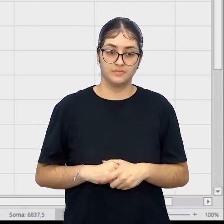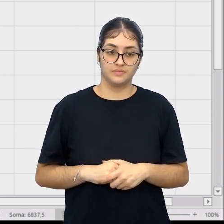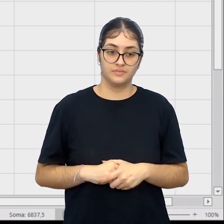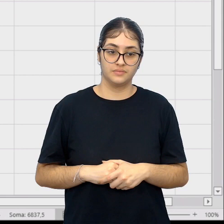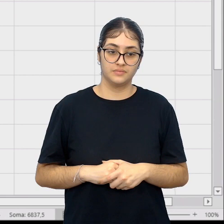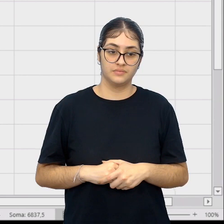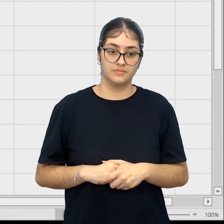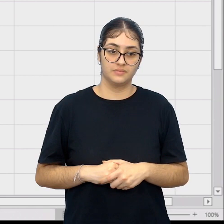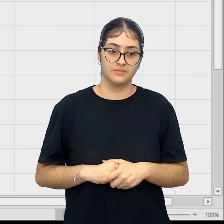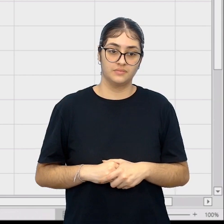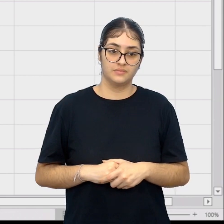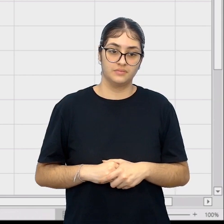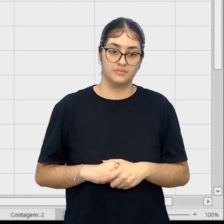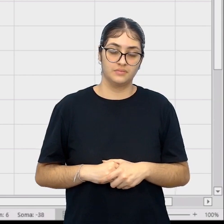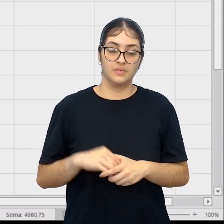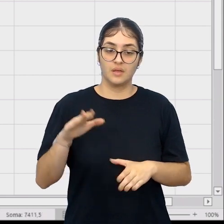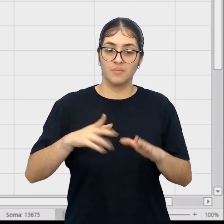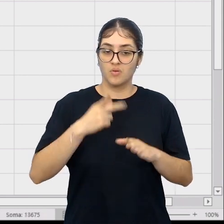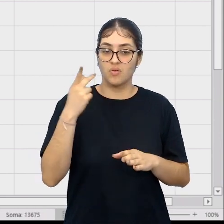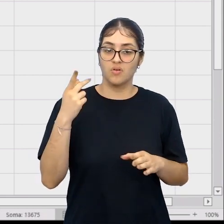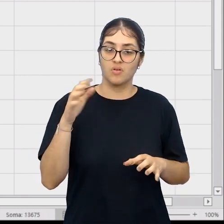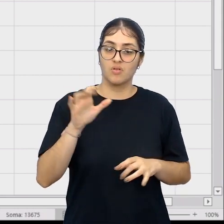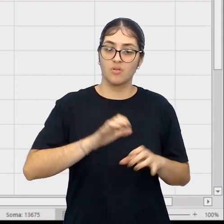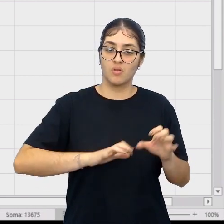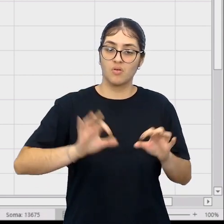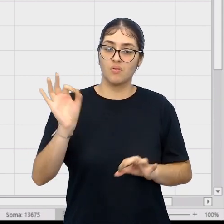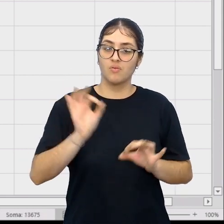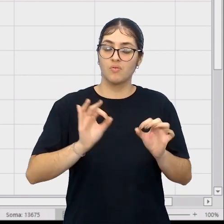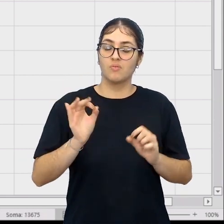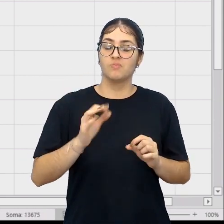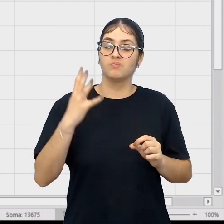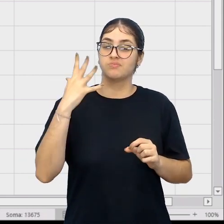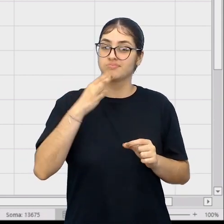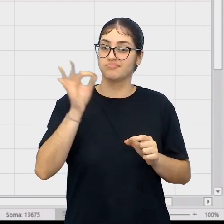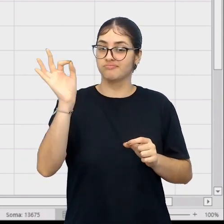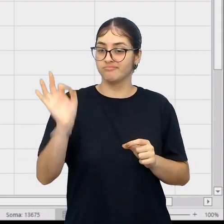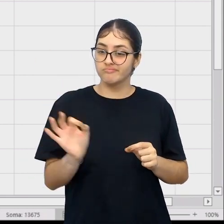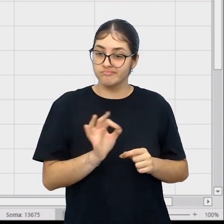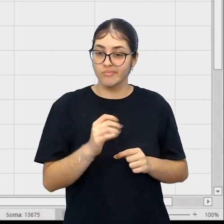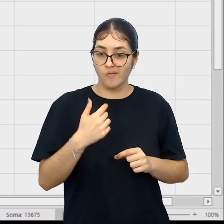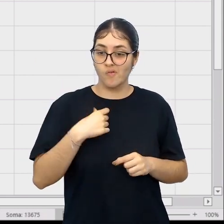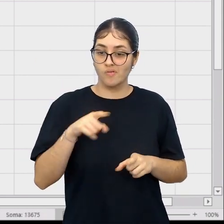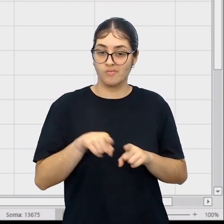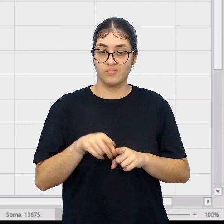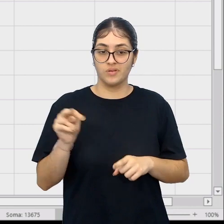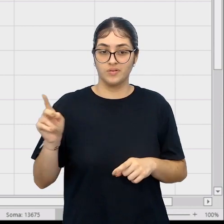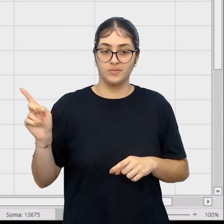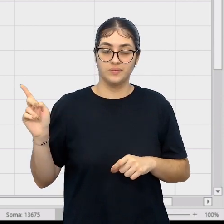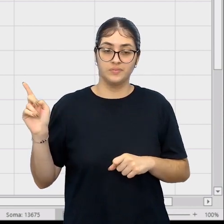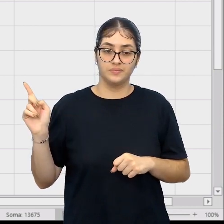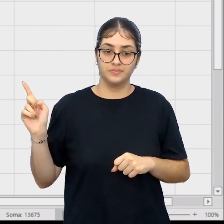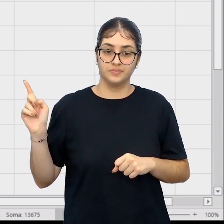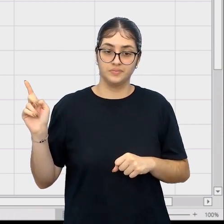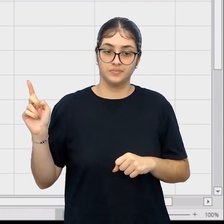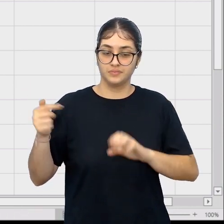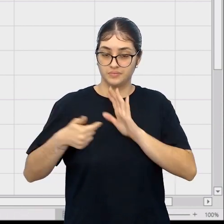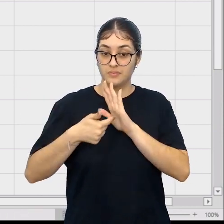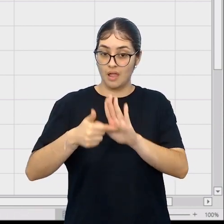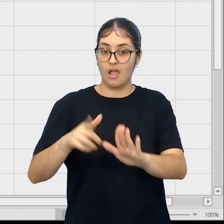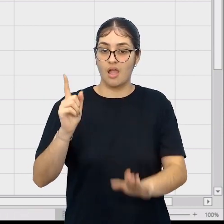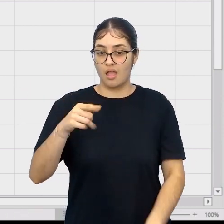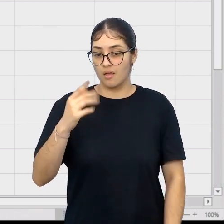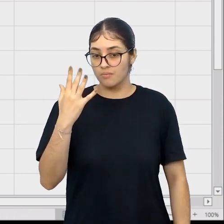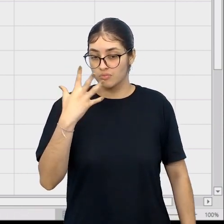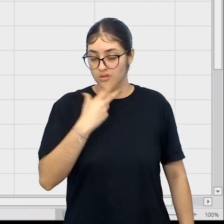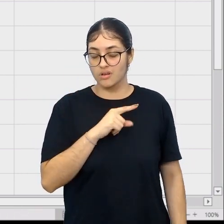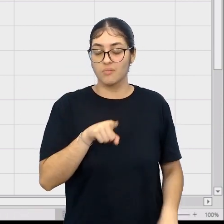escrever total aqui na frente, né, Osmar? Tem. Tem gente que mexe na borda, deixa a borda, eu selecionei tudo e vou mexer na borda. Para apresentação é legal, Para né? apresentação é legal, muda de